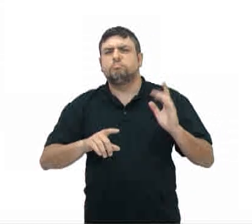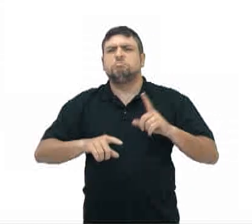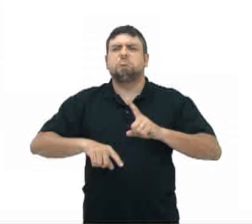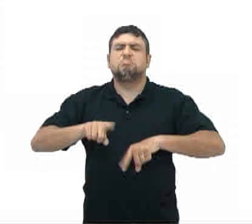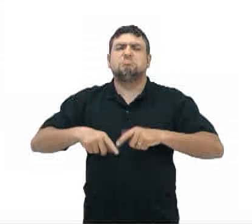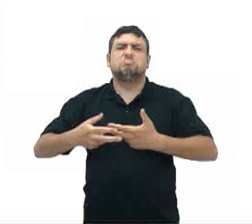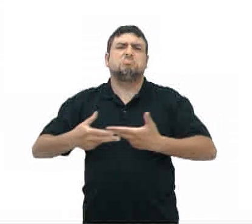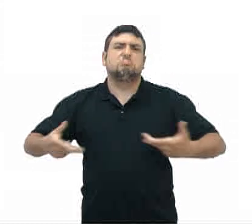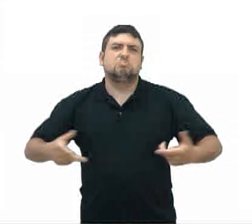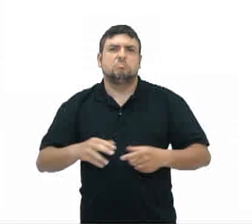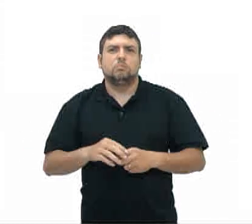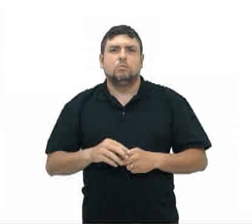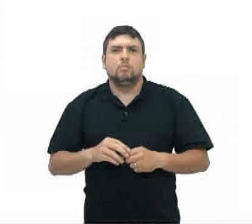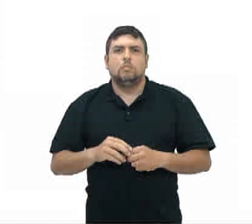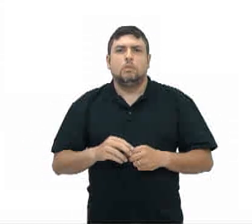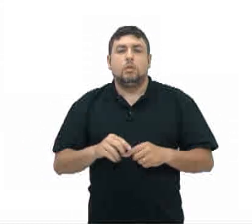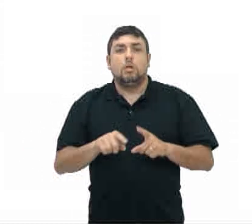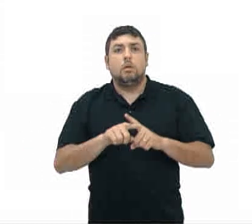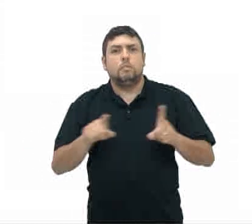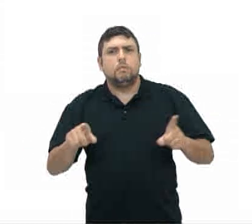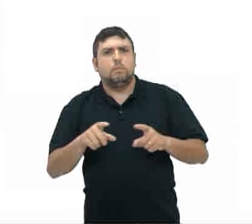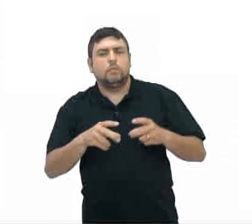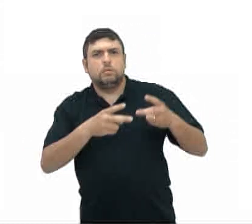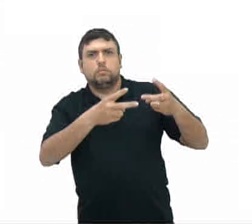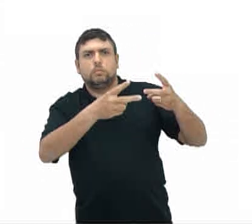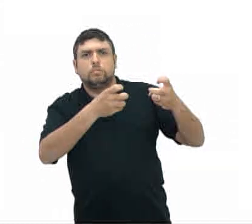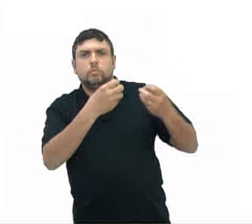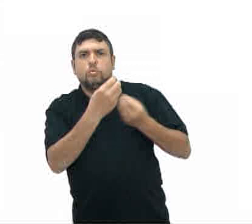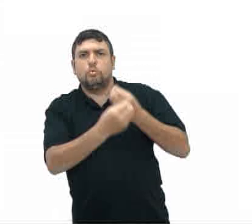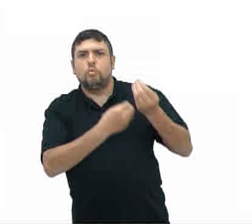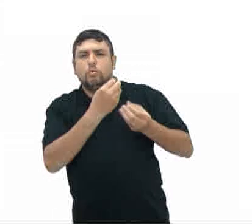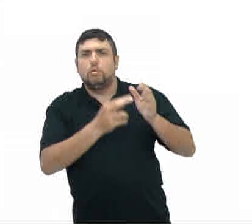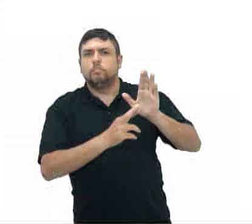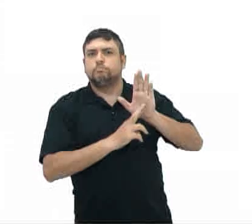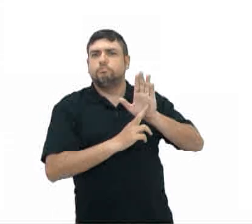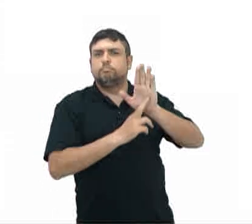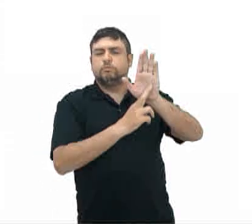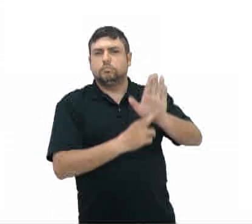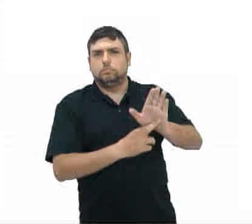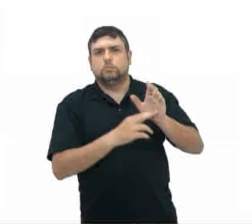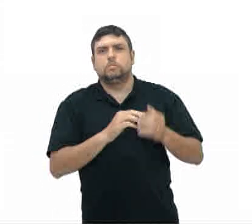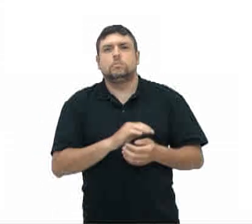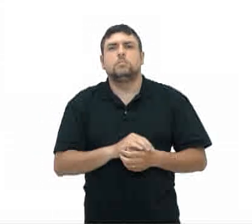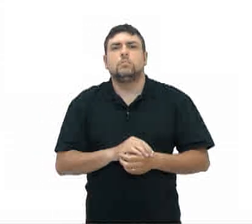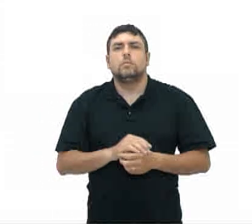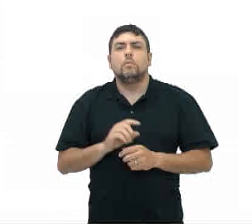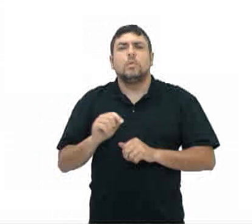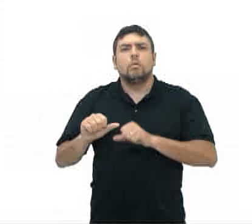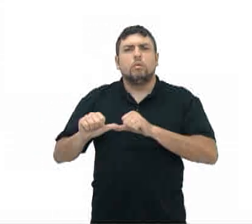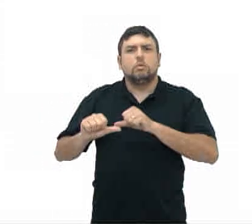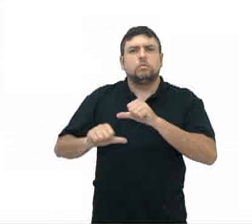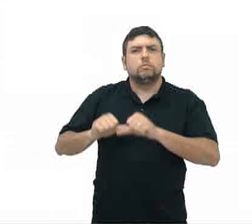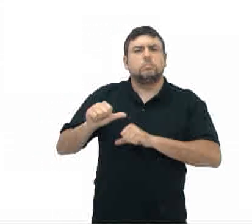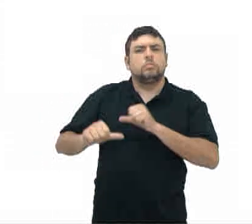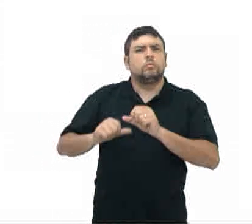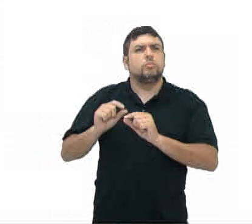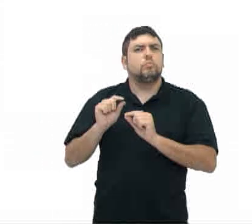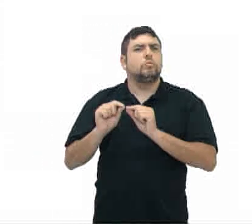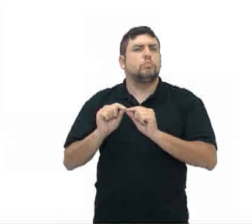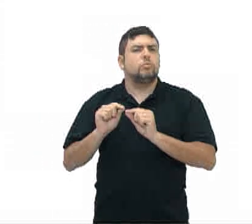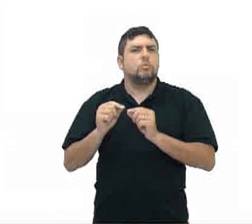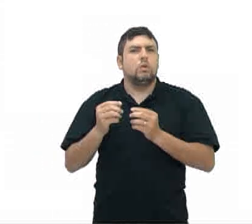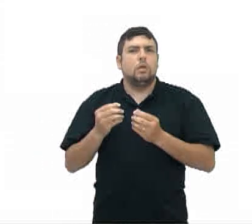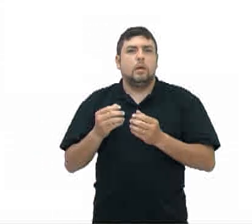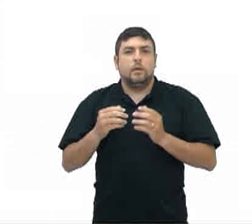que a intenção antecipa a visão de representação. O que muda em cada época, no meu entendimento, é